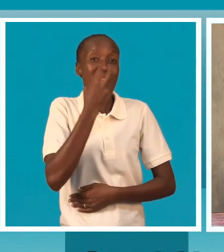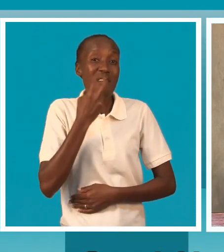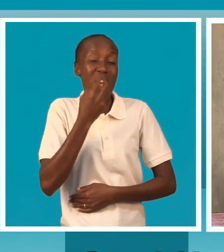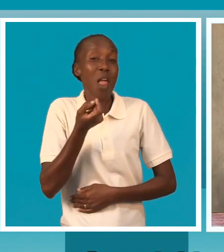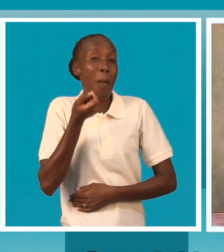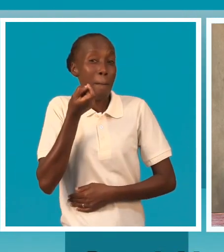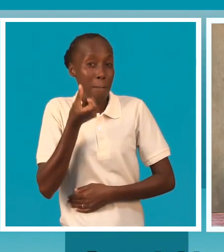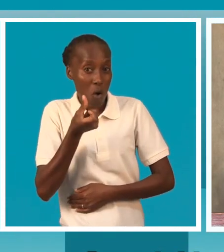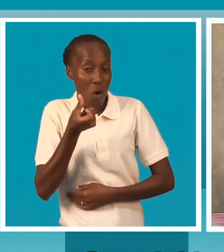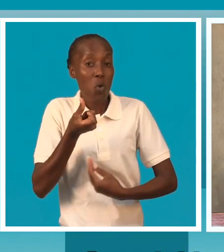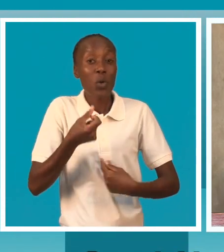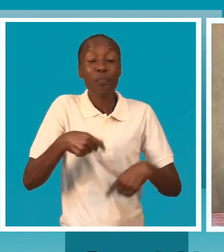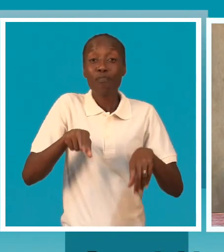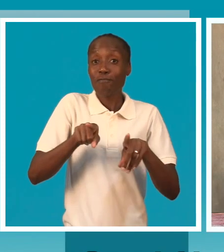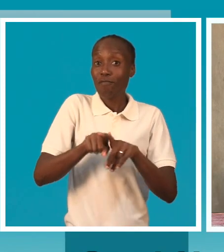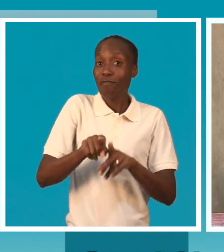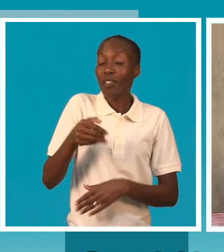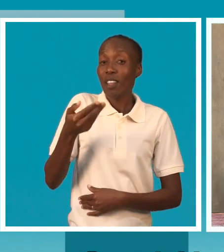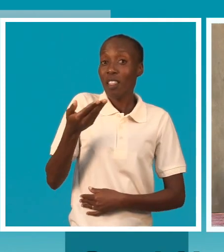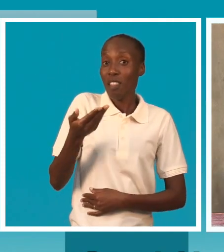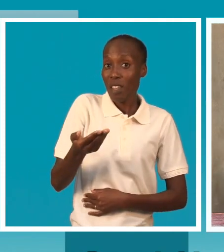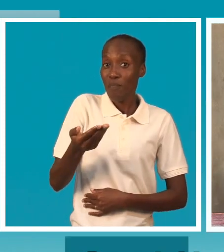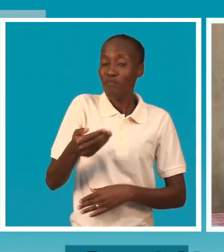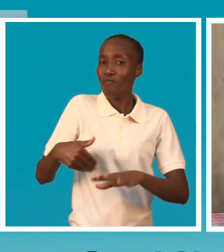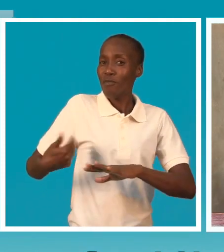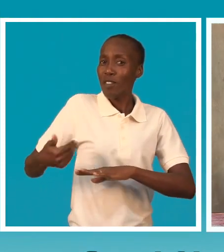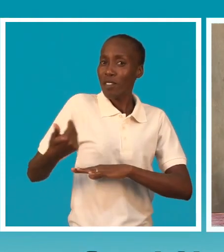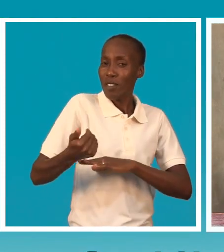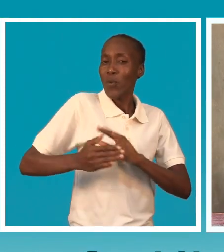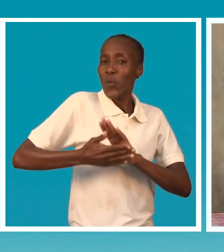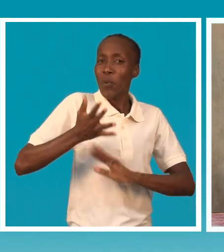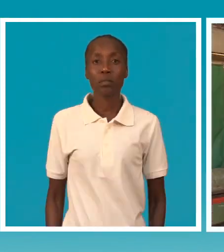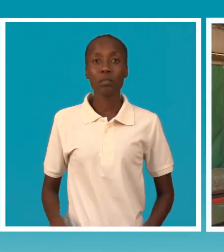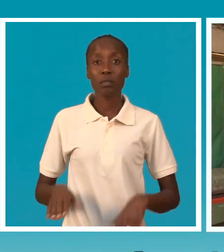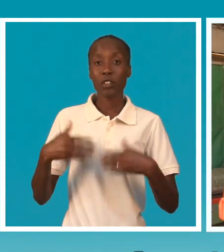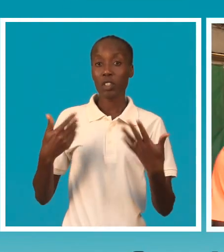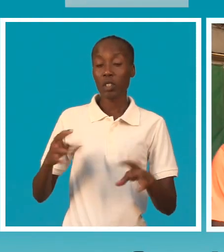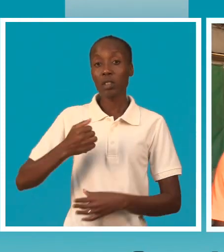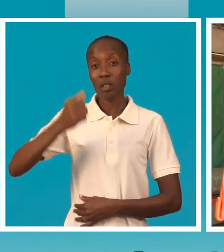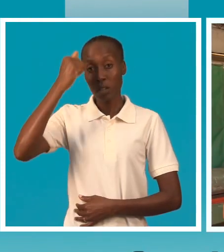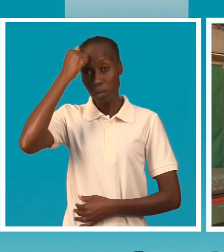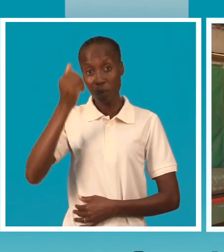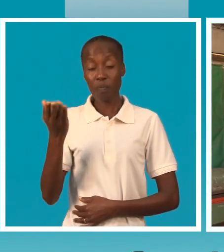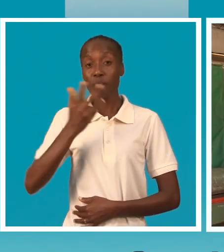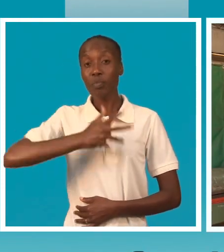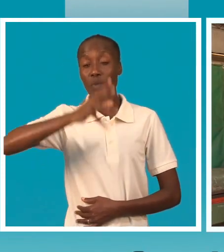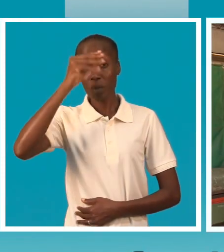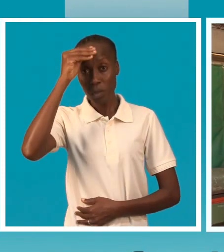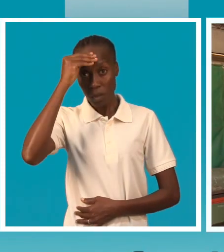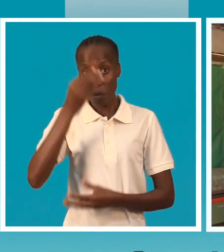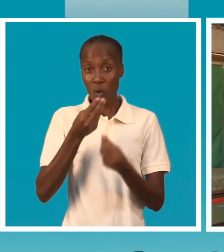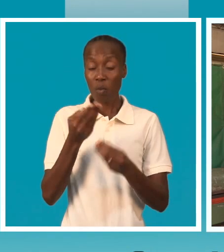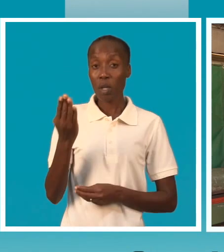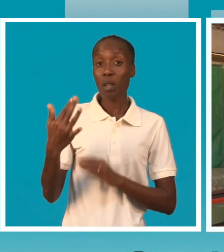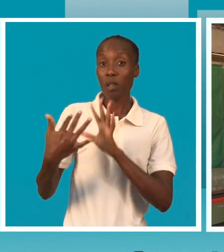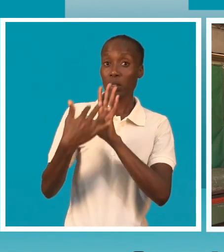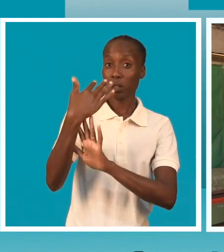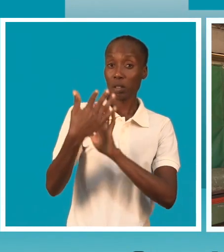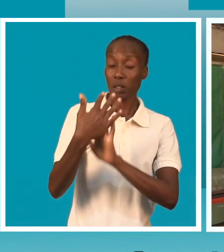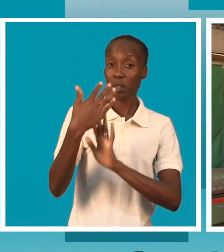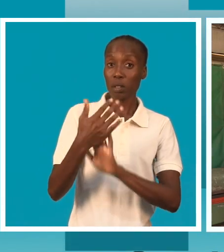bocado, né? E aí, dia a dia, você acaba aprendendo. Sabemos como nos entender da coisa que ele explica